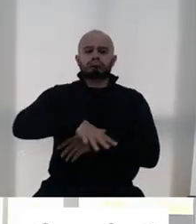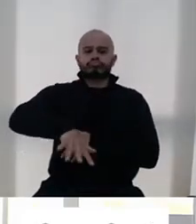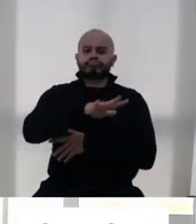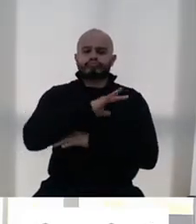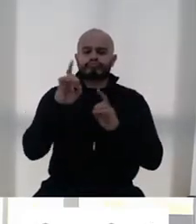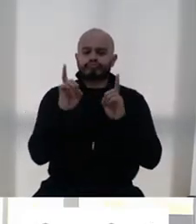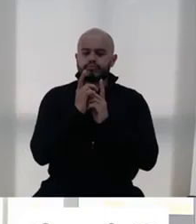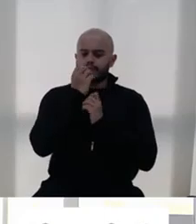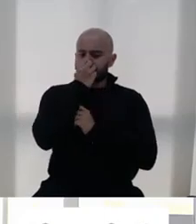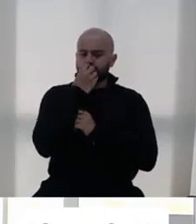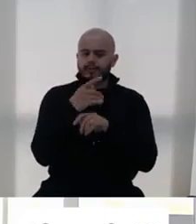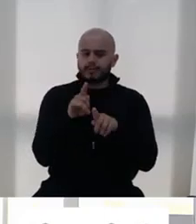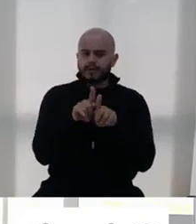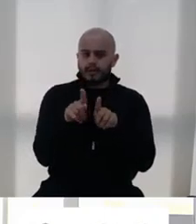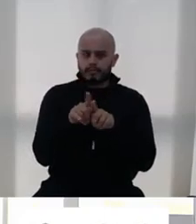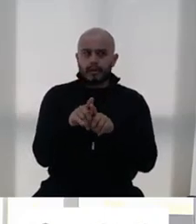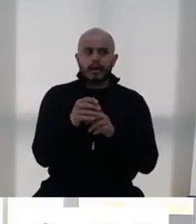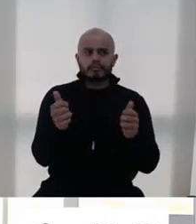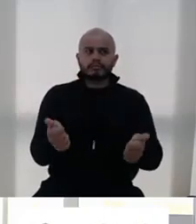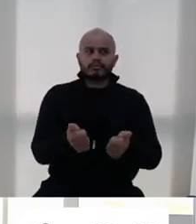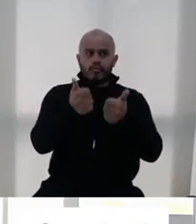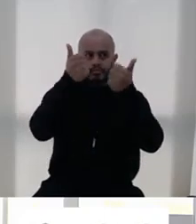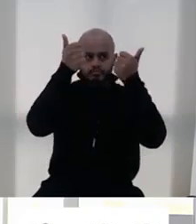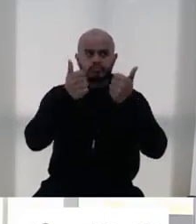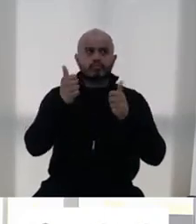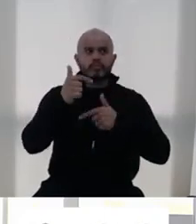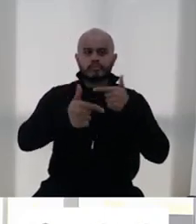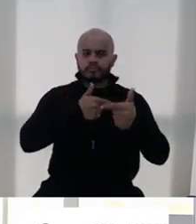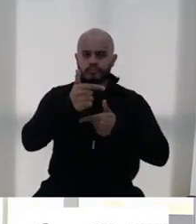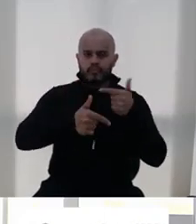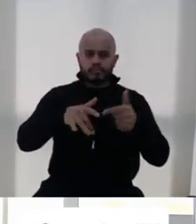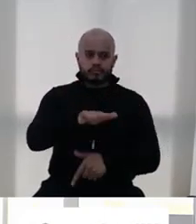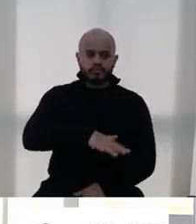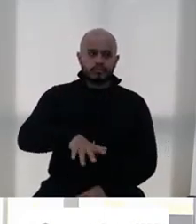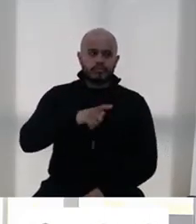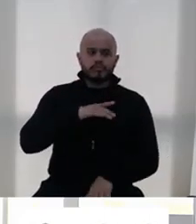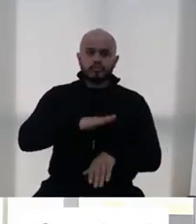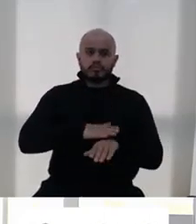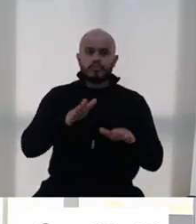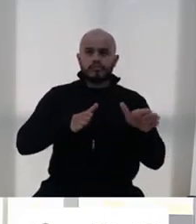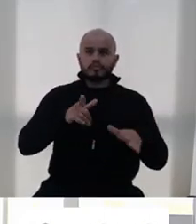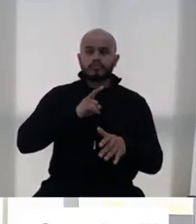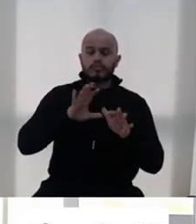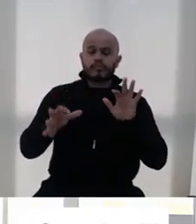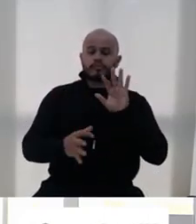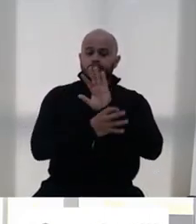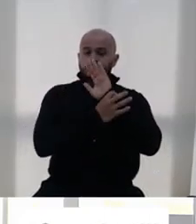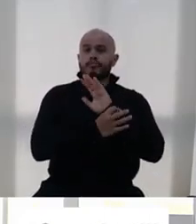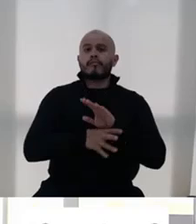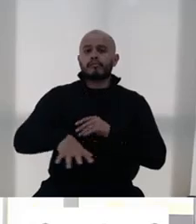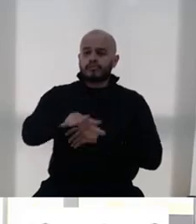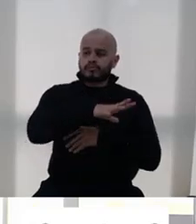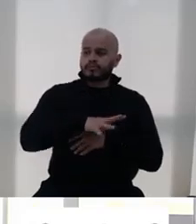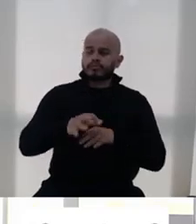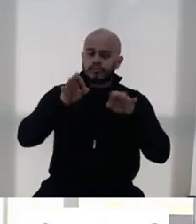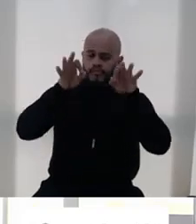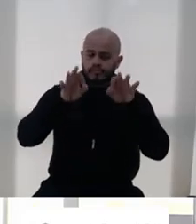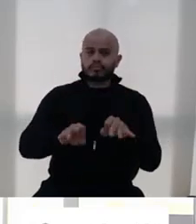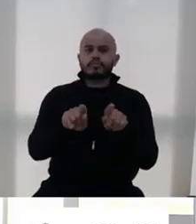público. É muito bom estarmos reunidas aqui em outro momento. A garantia de locais adequados de trabalho e de módulos